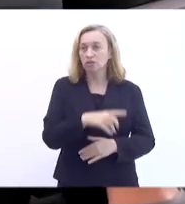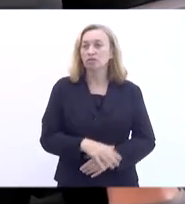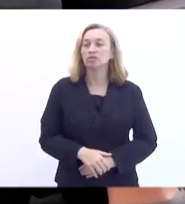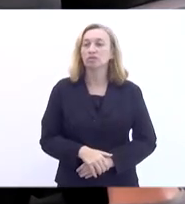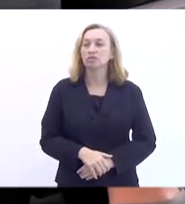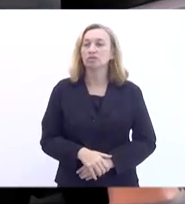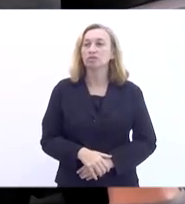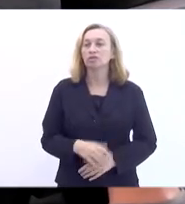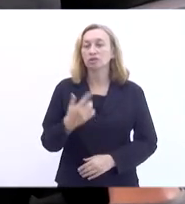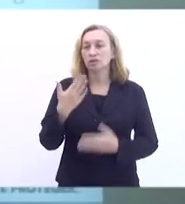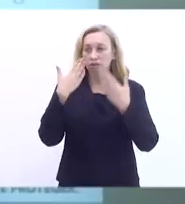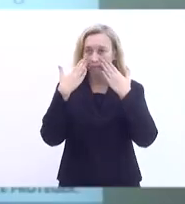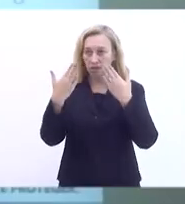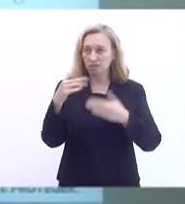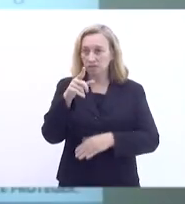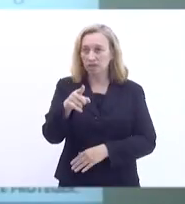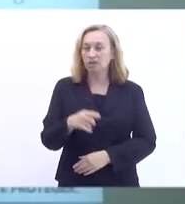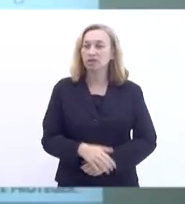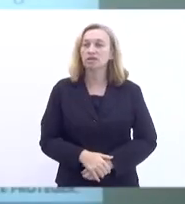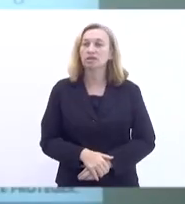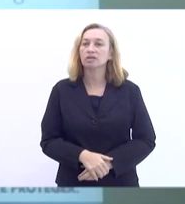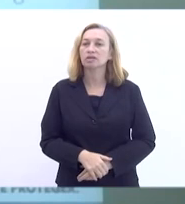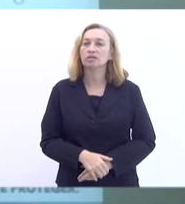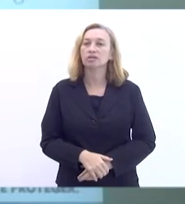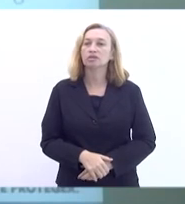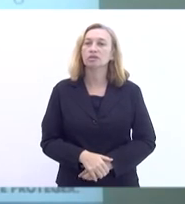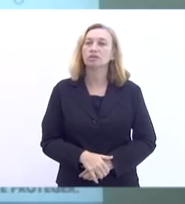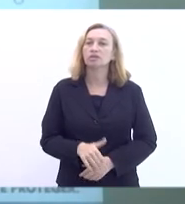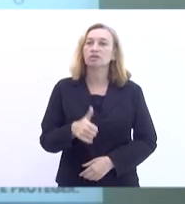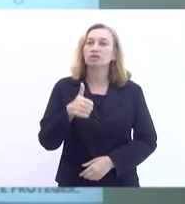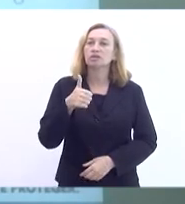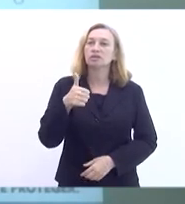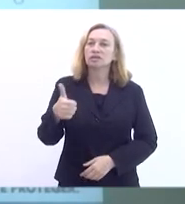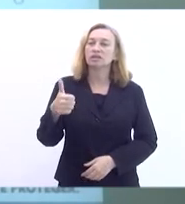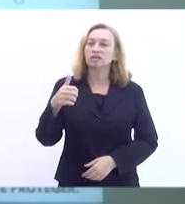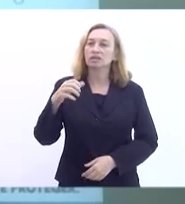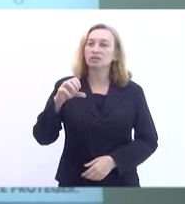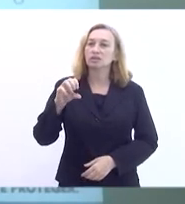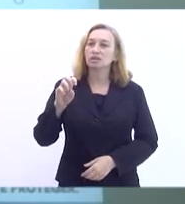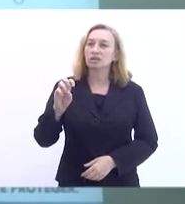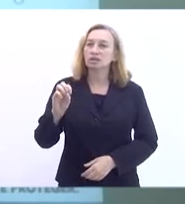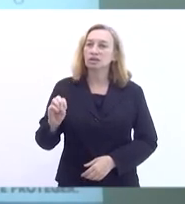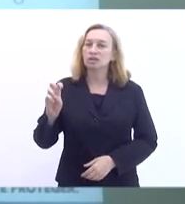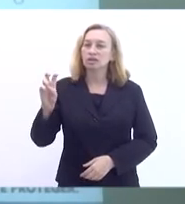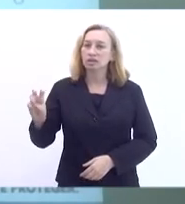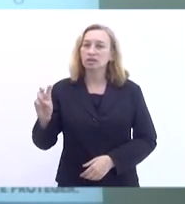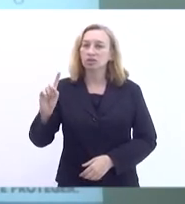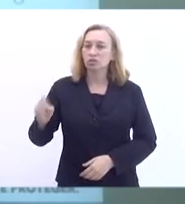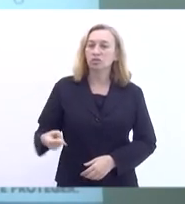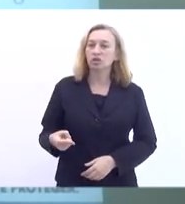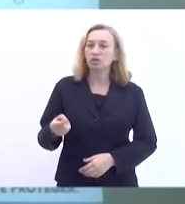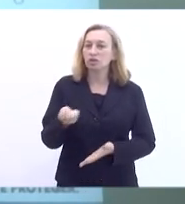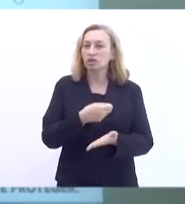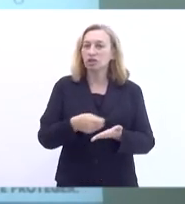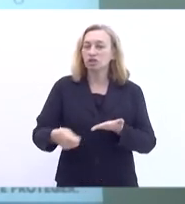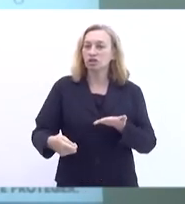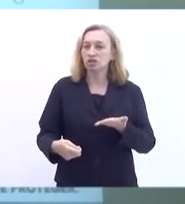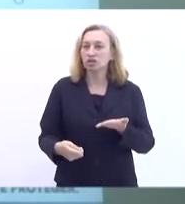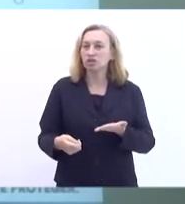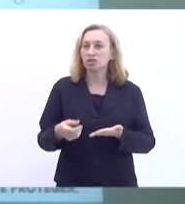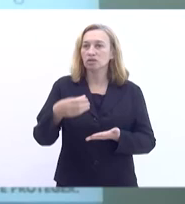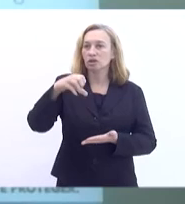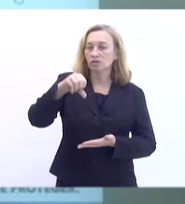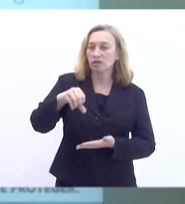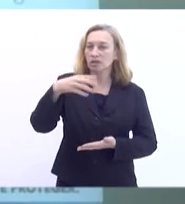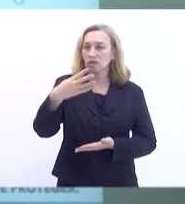é o que nós apresentamos aqui 108 105 mil inscritos 94.000